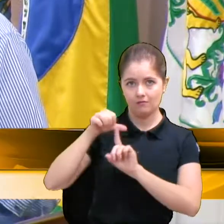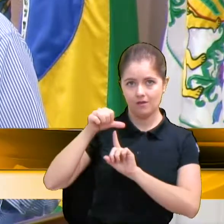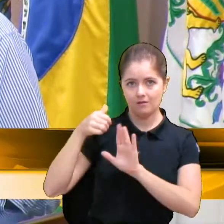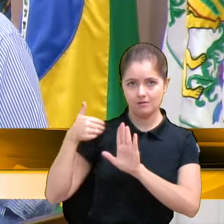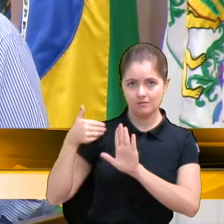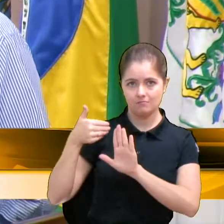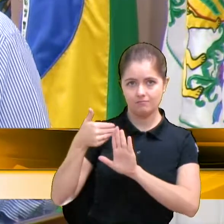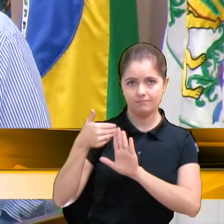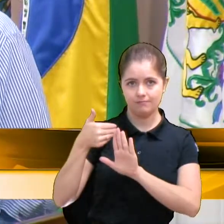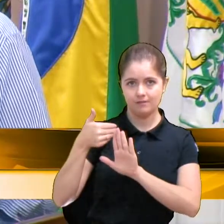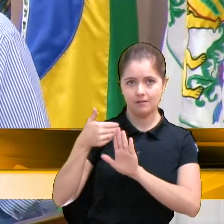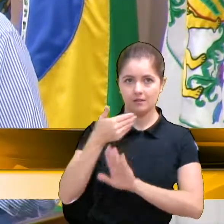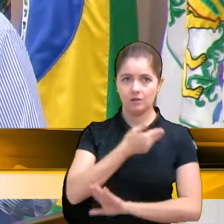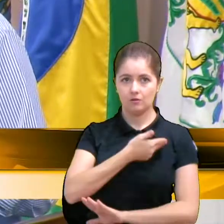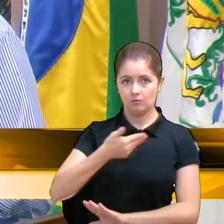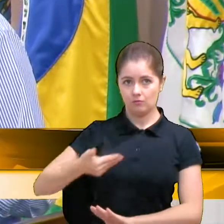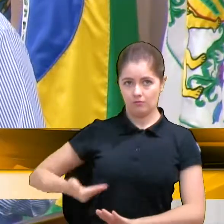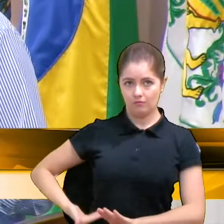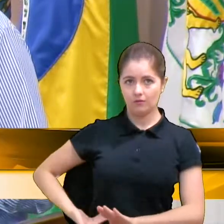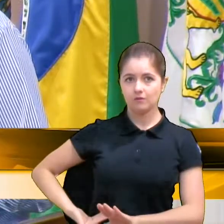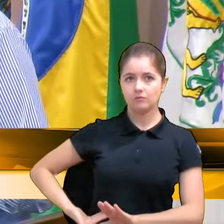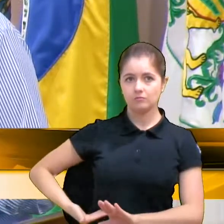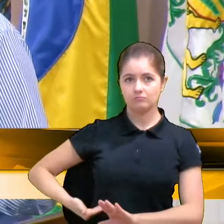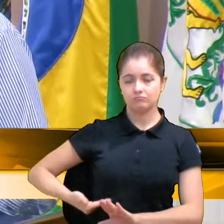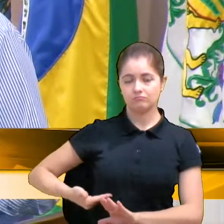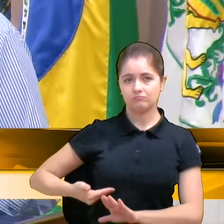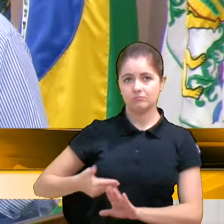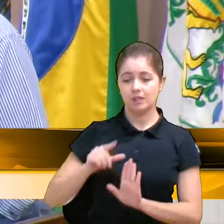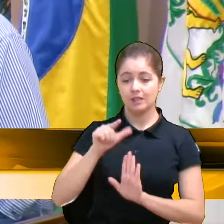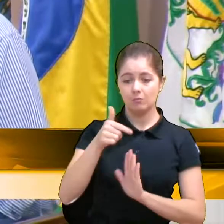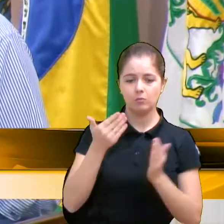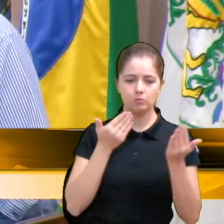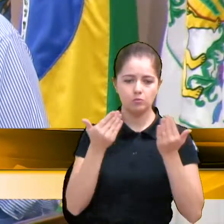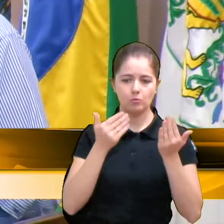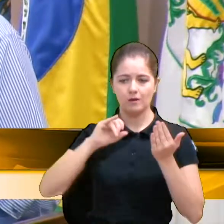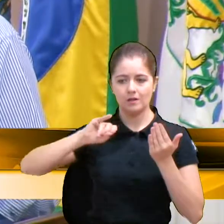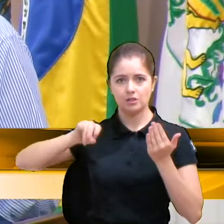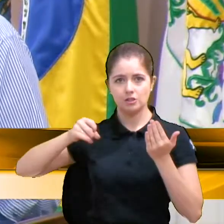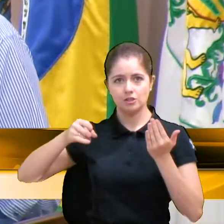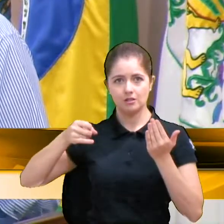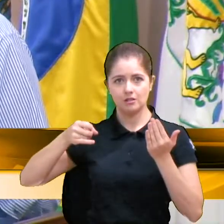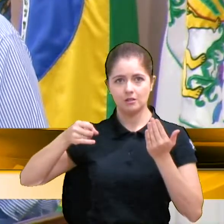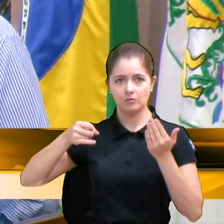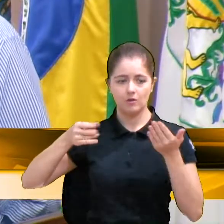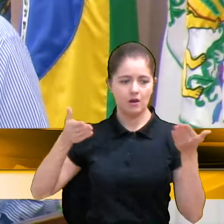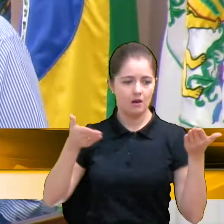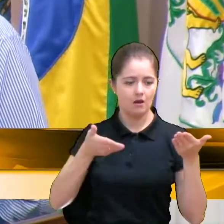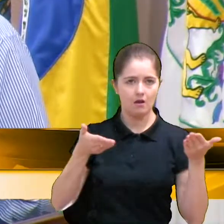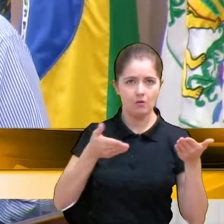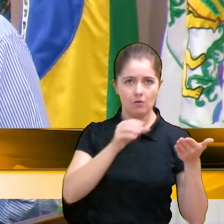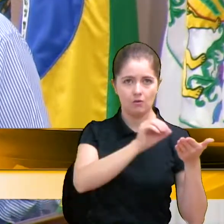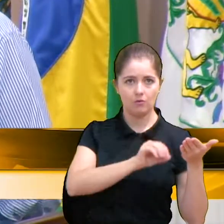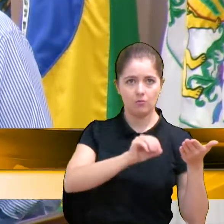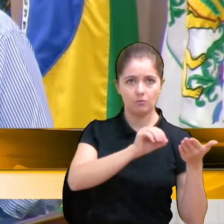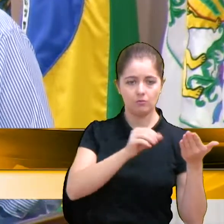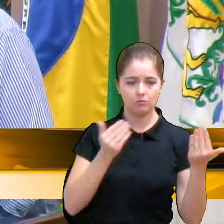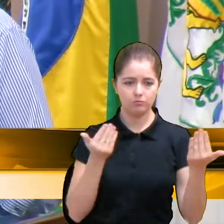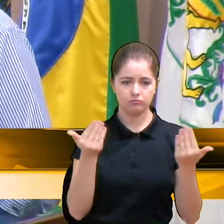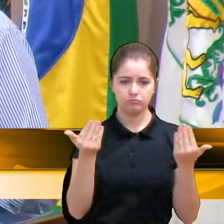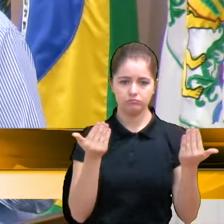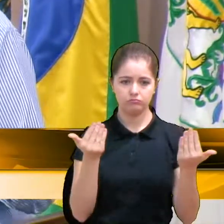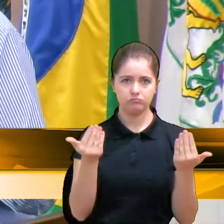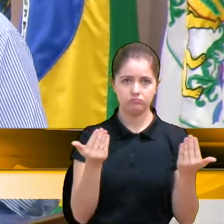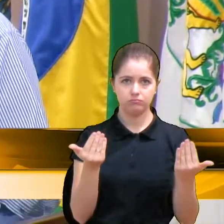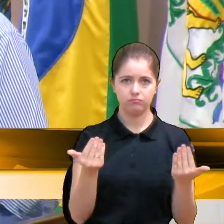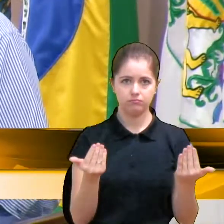vamos fazer um comparativo com aqueles números de janeiro do corrente, a posição do início do ano, e